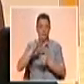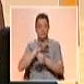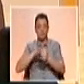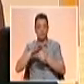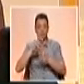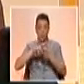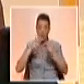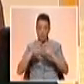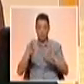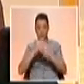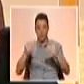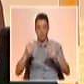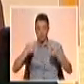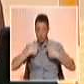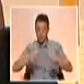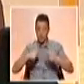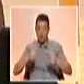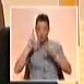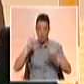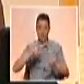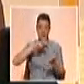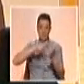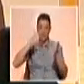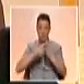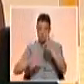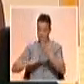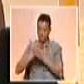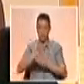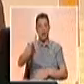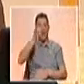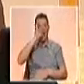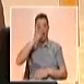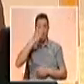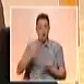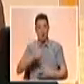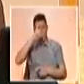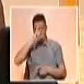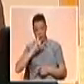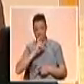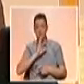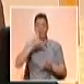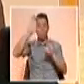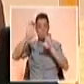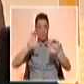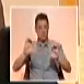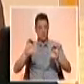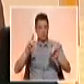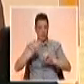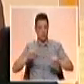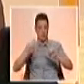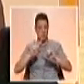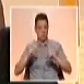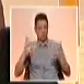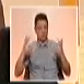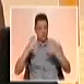soluções muito dispendiosas, até em termos tecnológicos, para proporcionar água. E agora estava-me a lembrar, não é um país em que seja uma situação muito